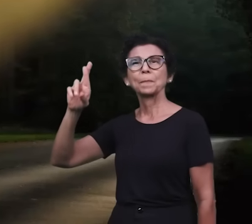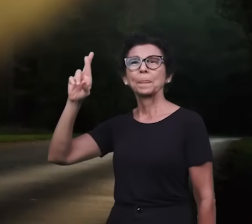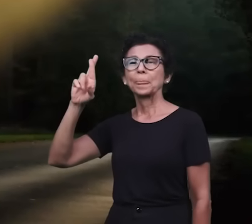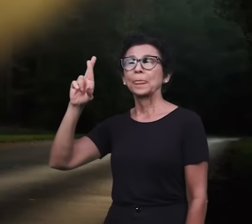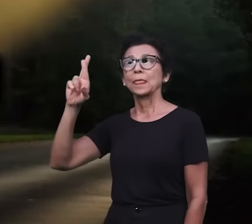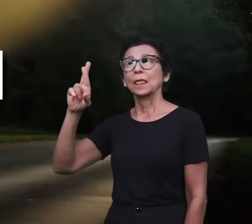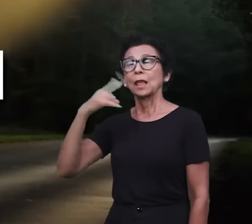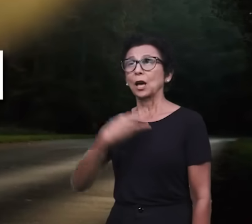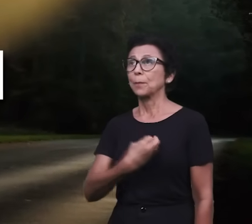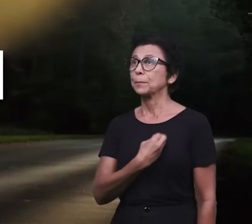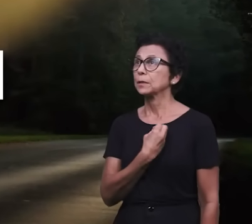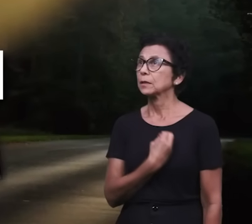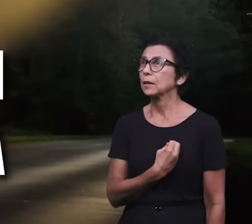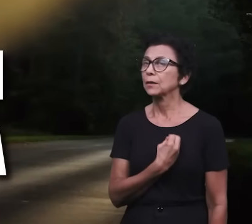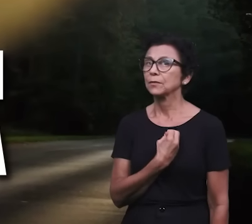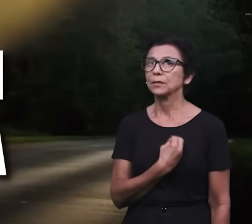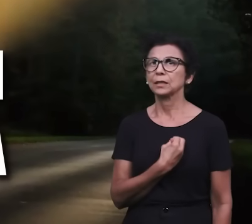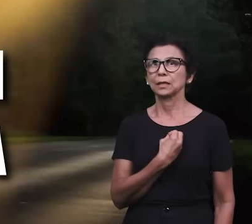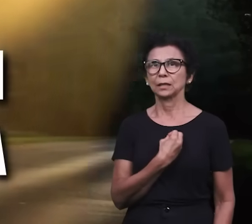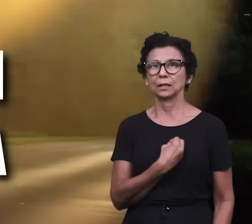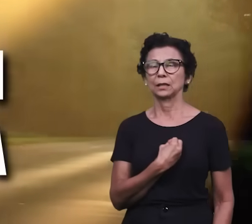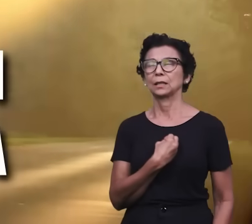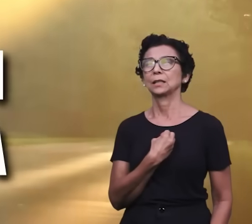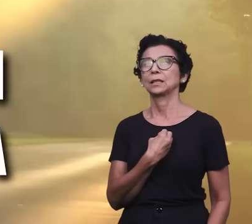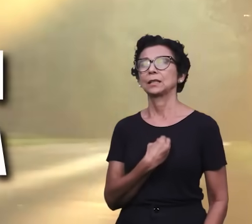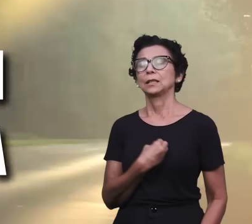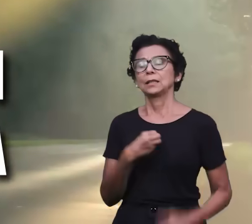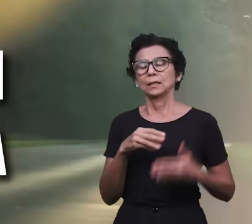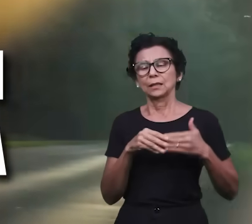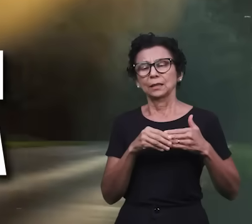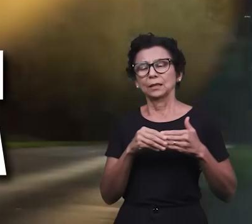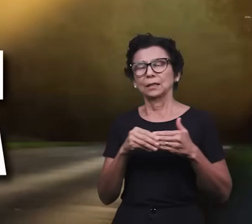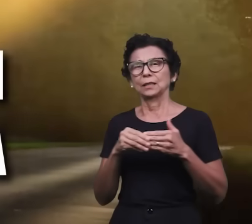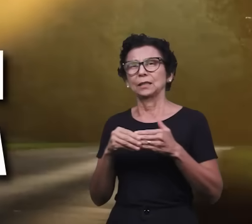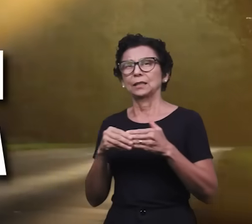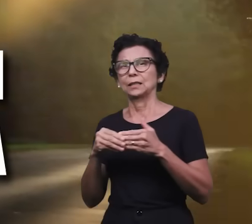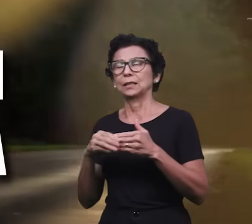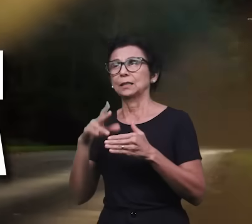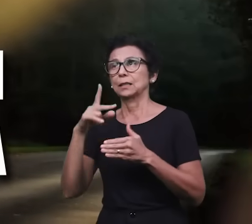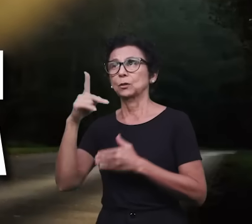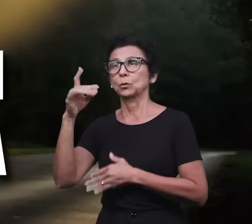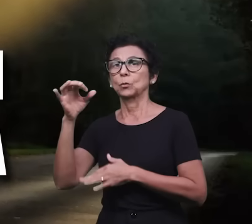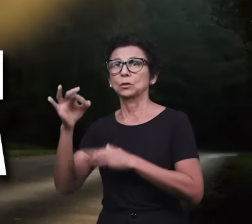Guia meus passos em Tua justiça e